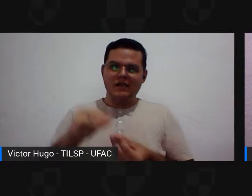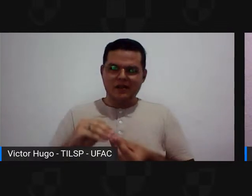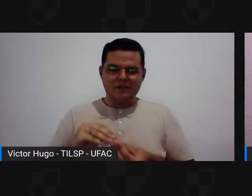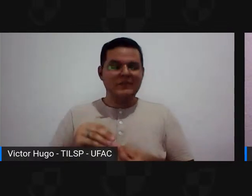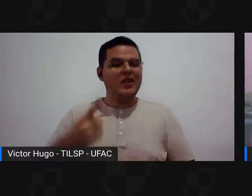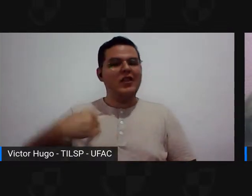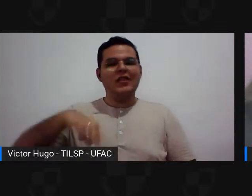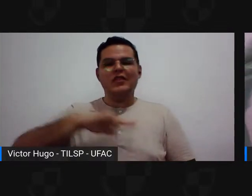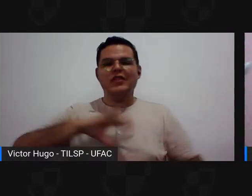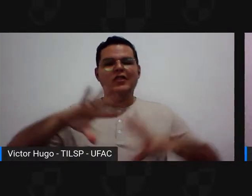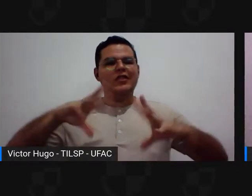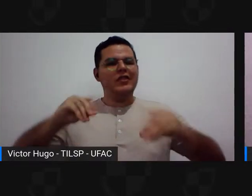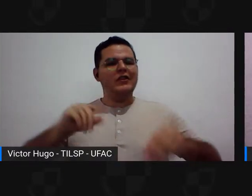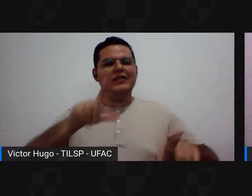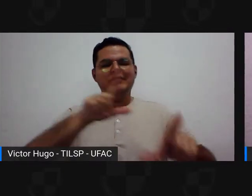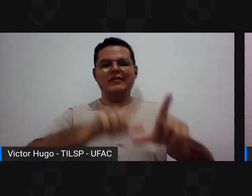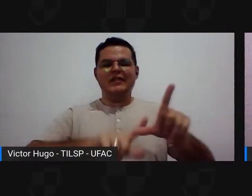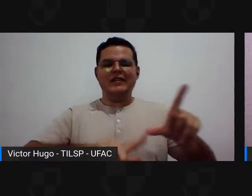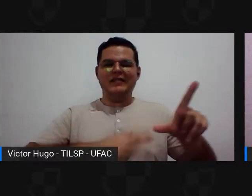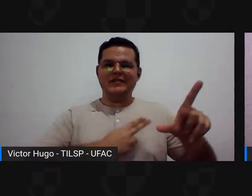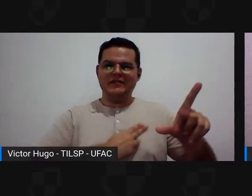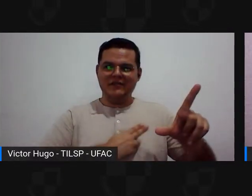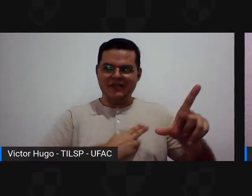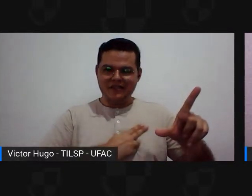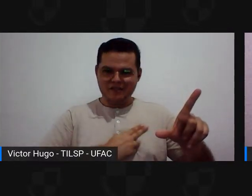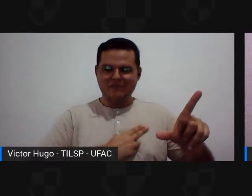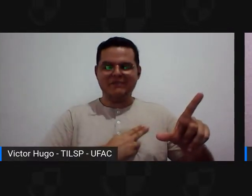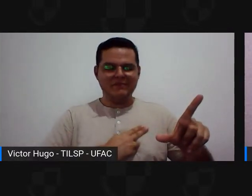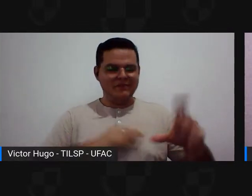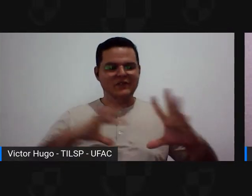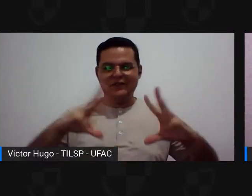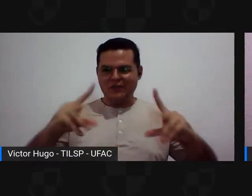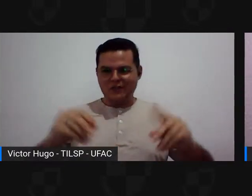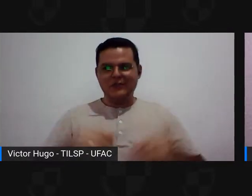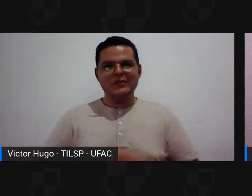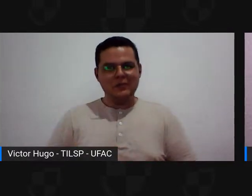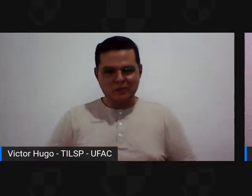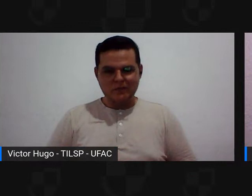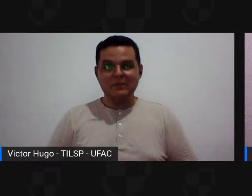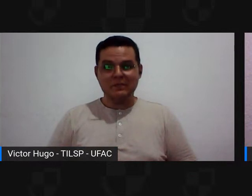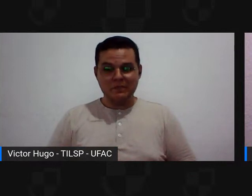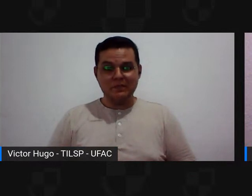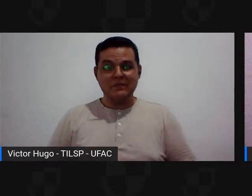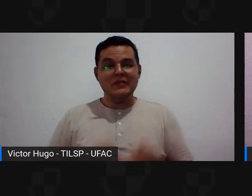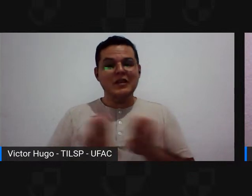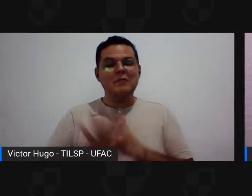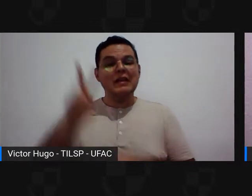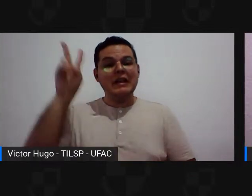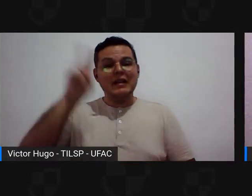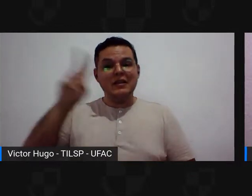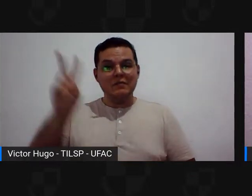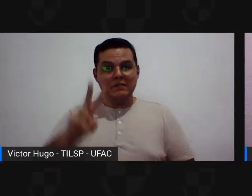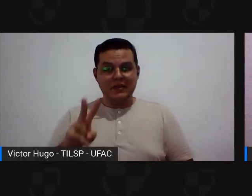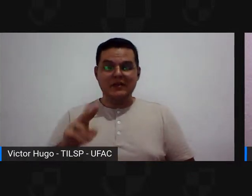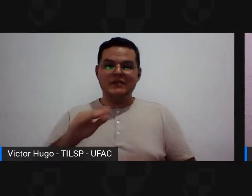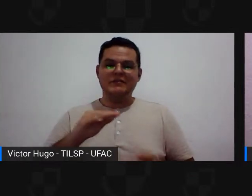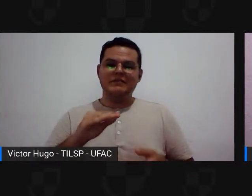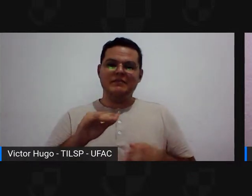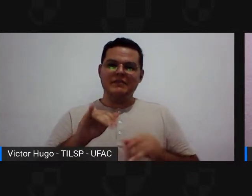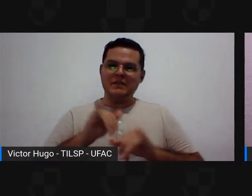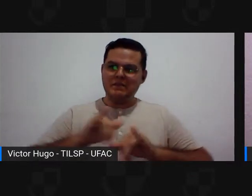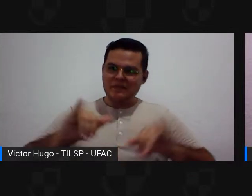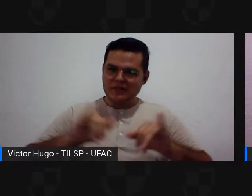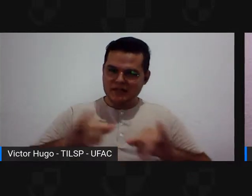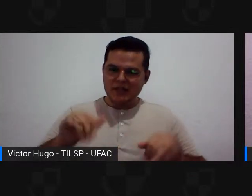Que felicidade! Já estou lembrando aí da mensagem do Henrique. E agora nós vamos chamar para continuar.